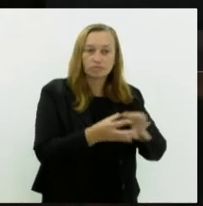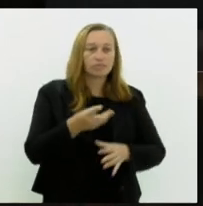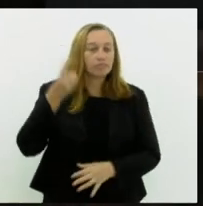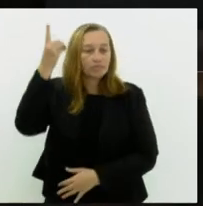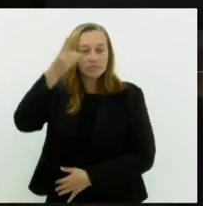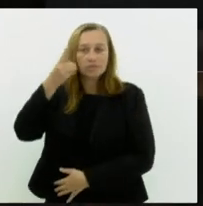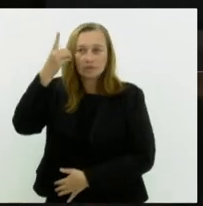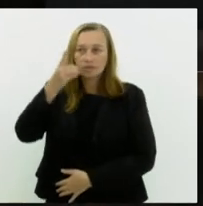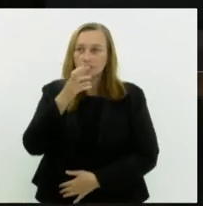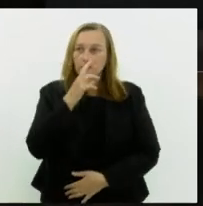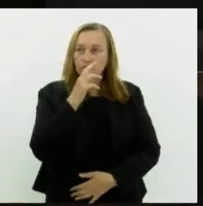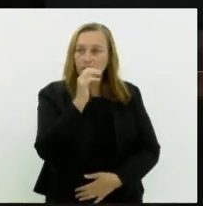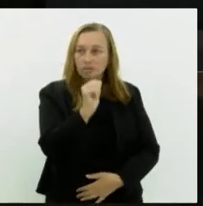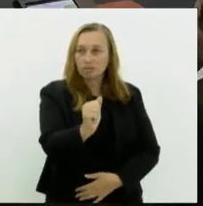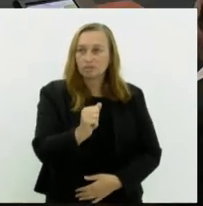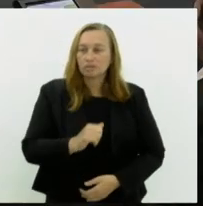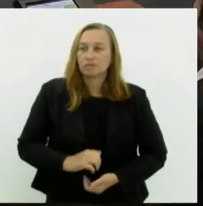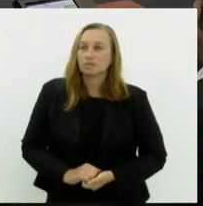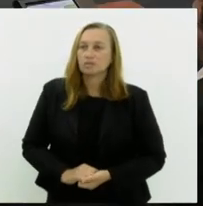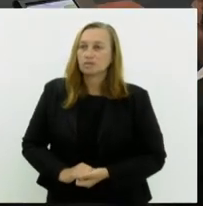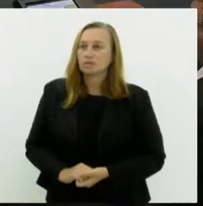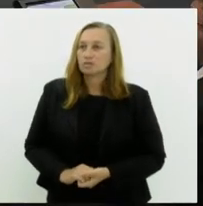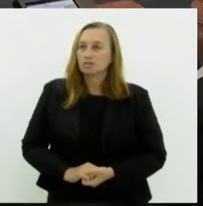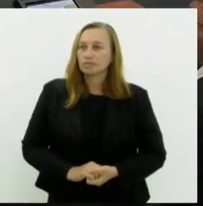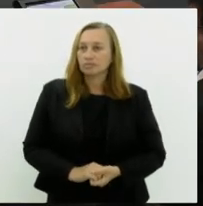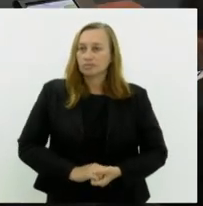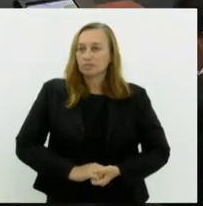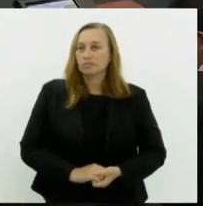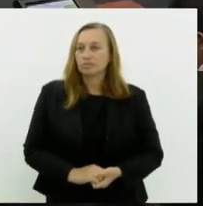deputado Rodrigo Amorim.